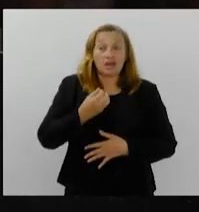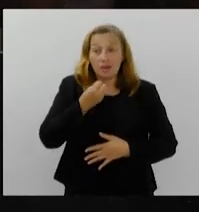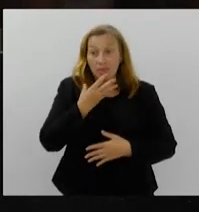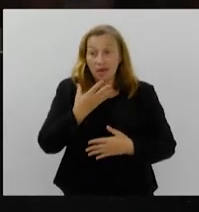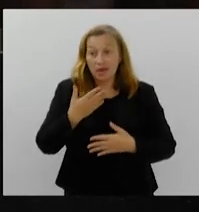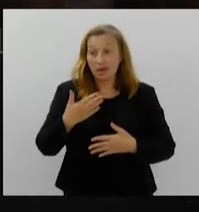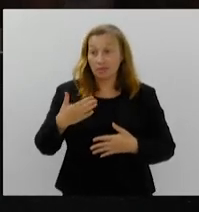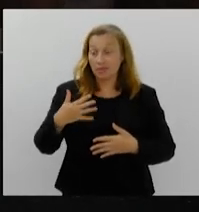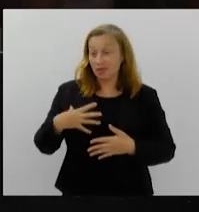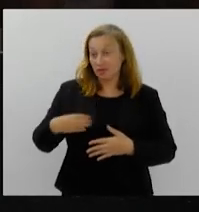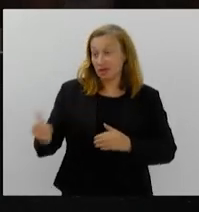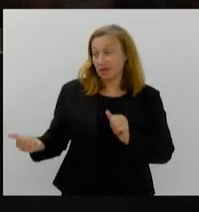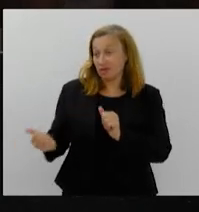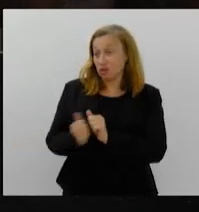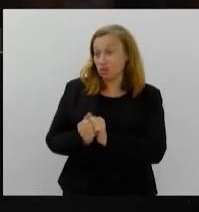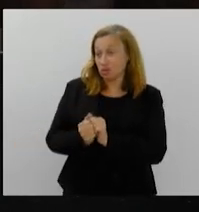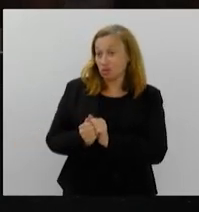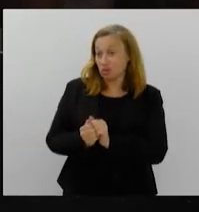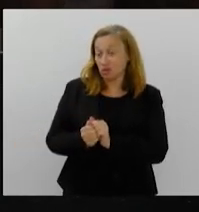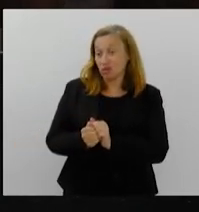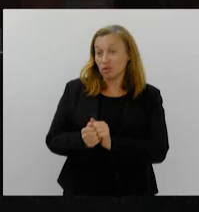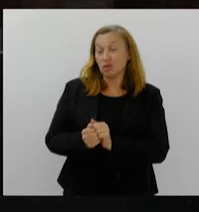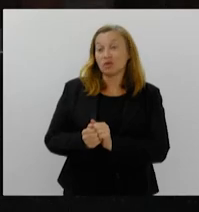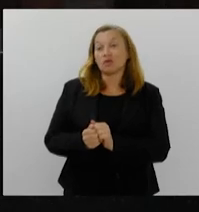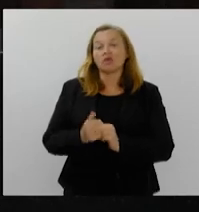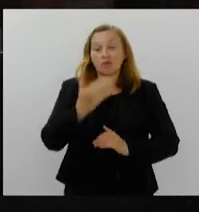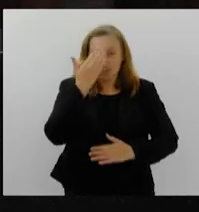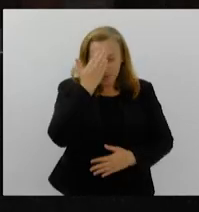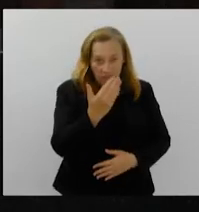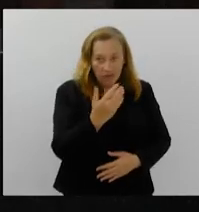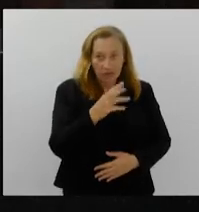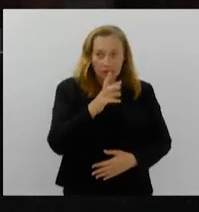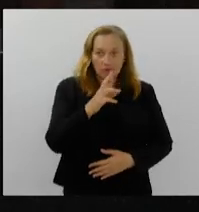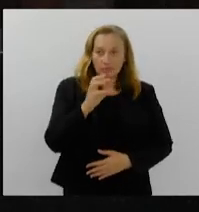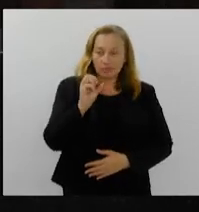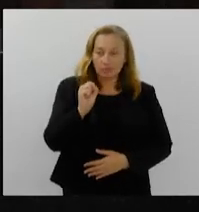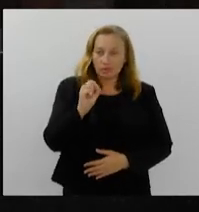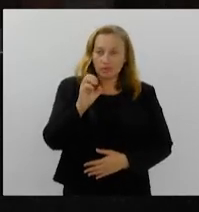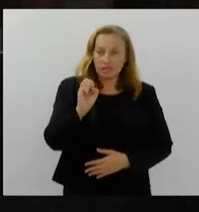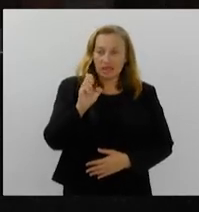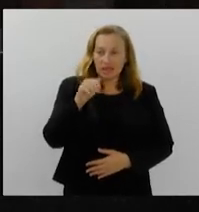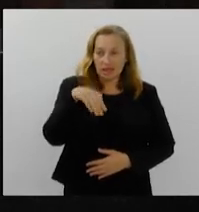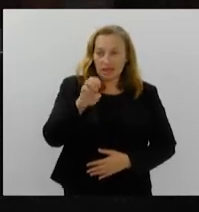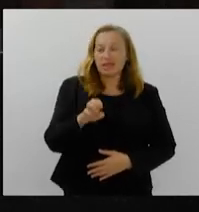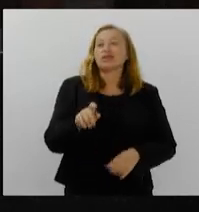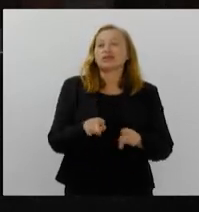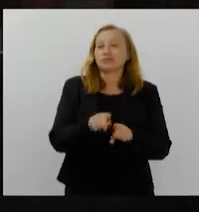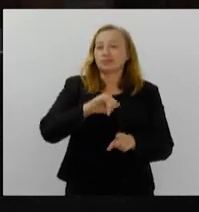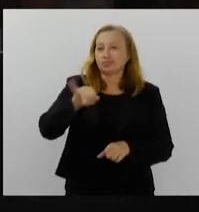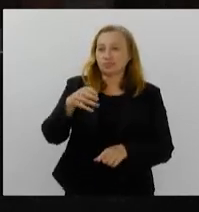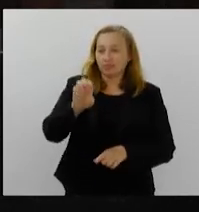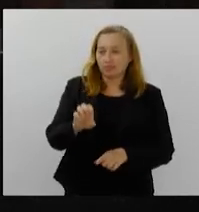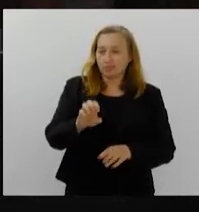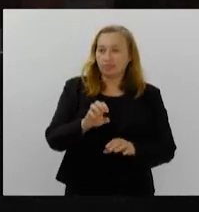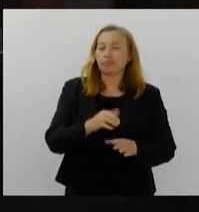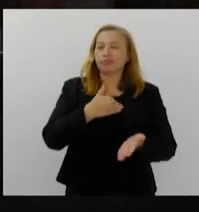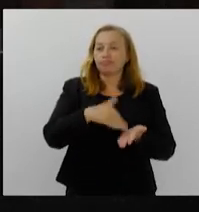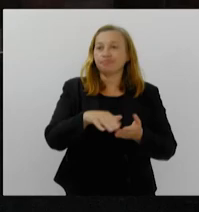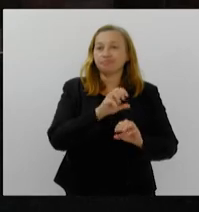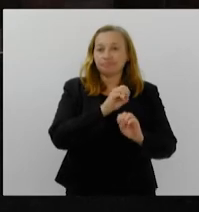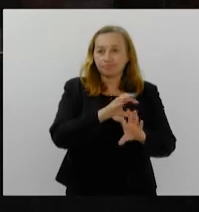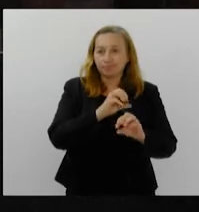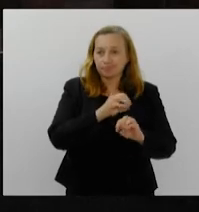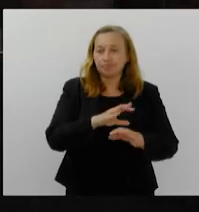do meu lado, porque eu não contei. Muito obrigado, Roseli. O Jorge, da Educação, da Secretaria de Educação,